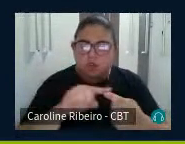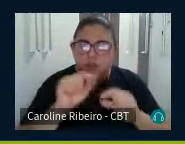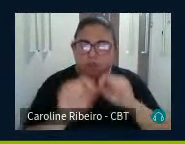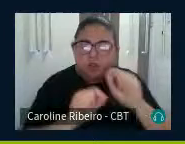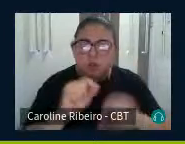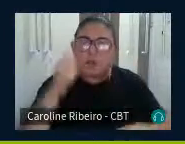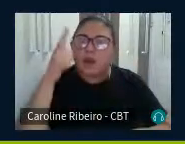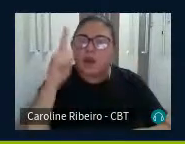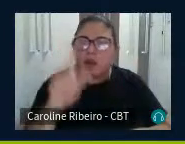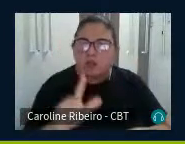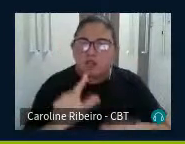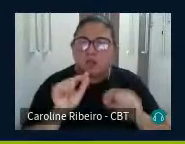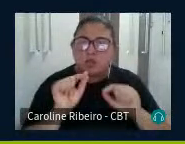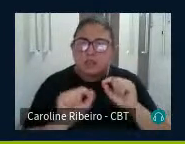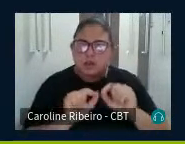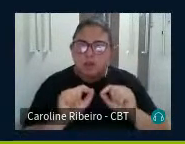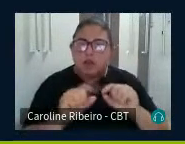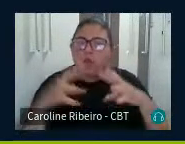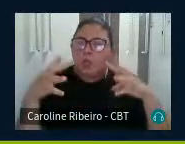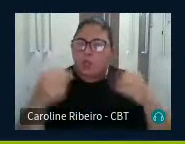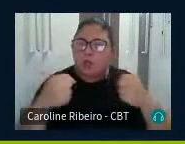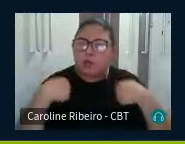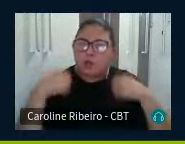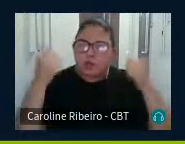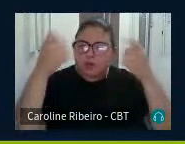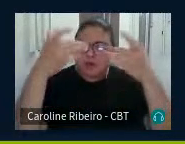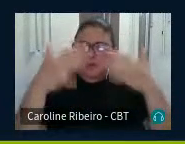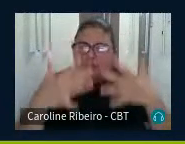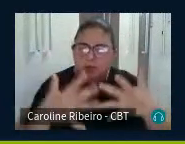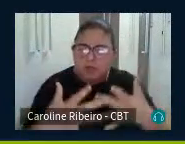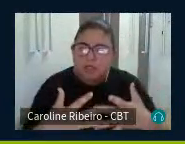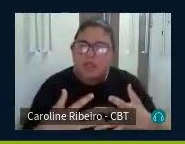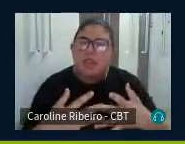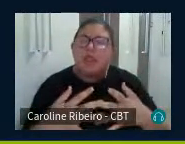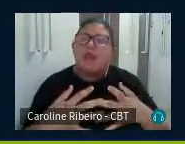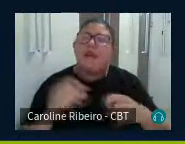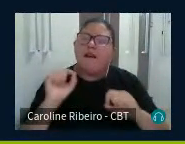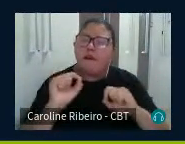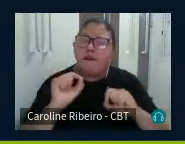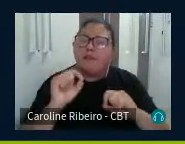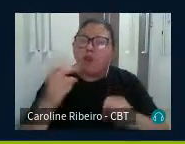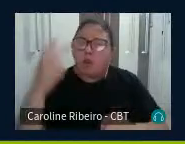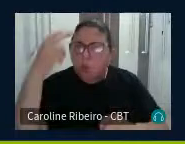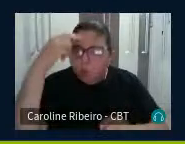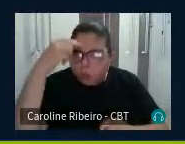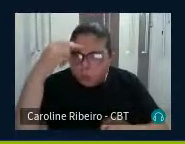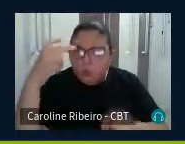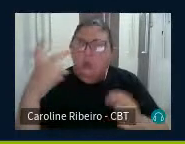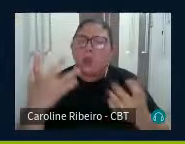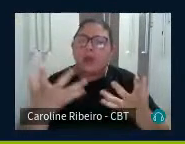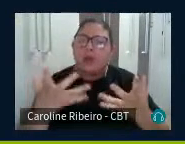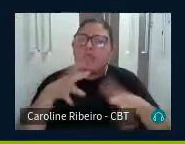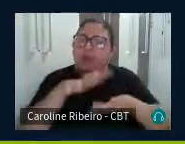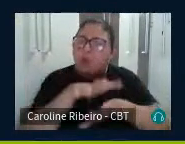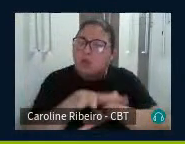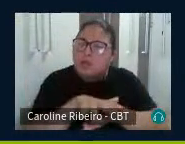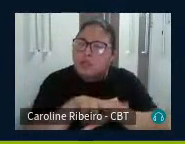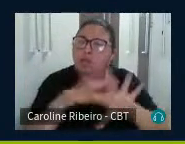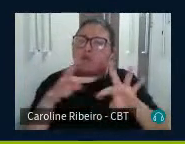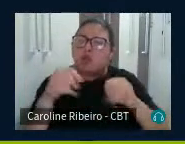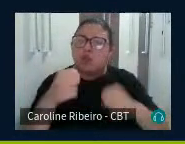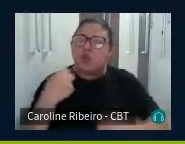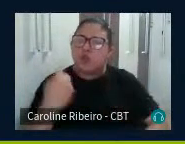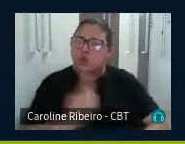a tudo que eu já falei até agora, criar uma cultura inclusiva, né, para que todos nós sejamos